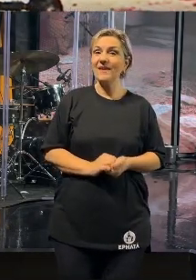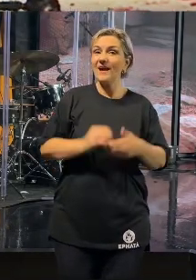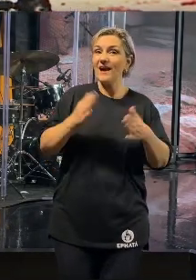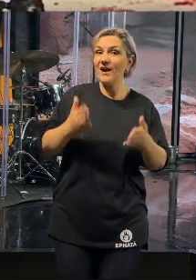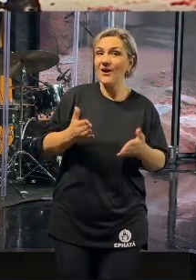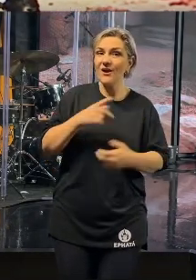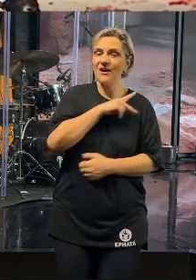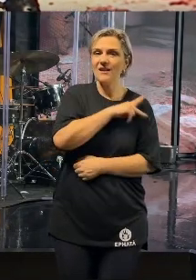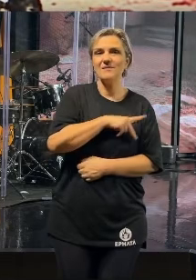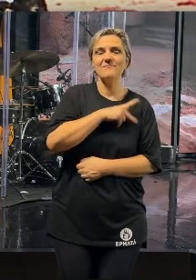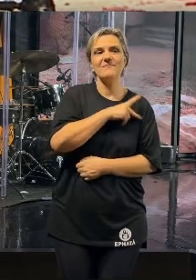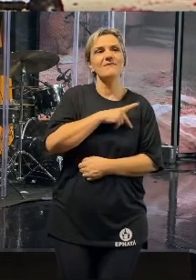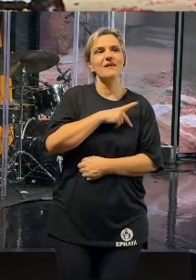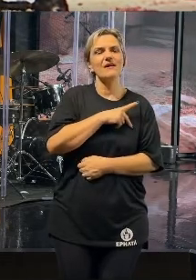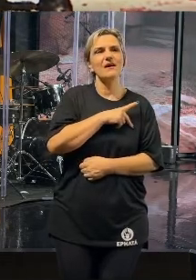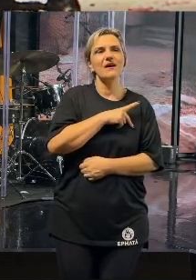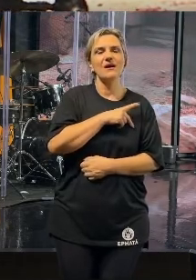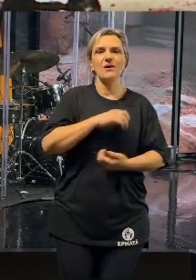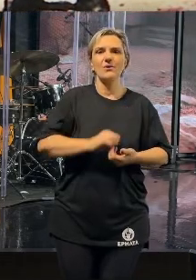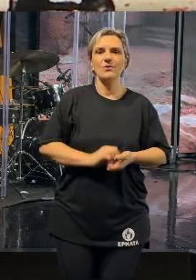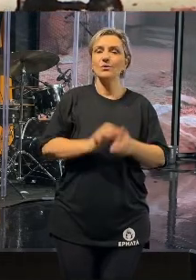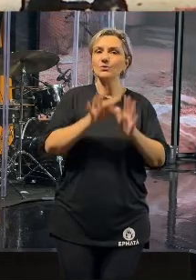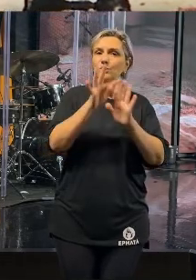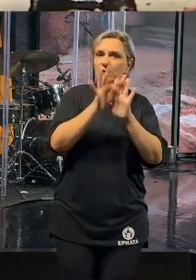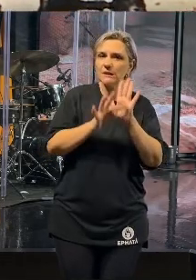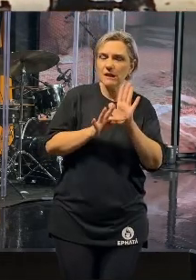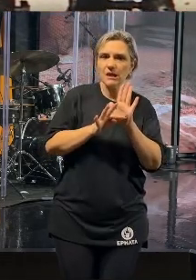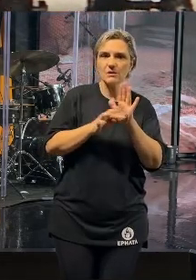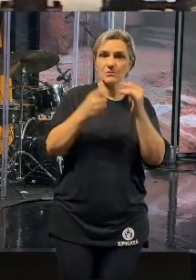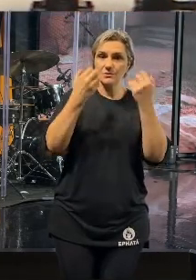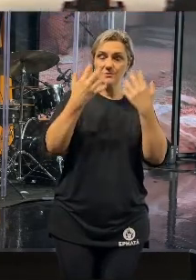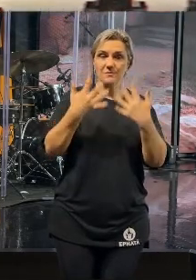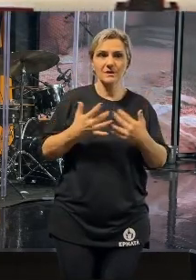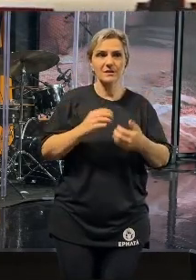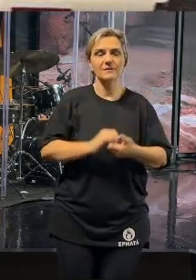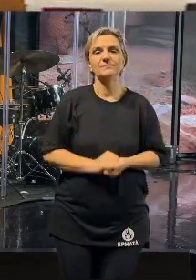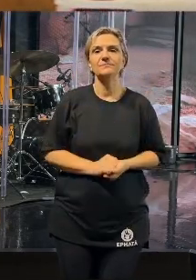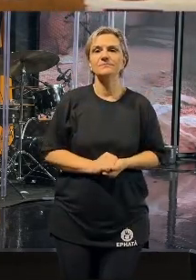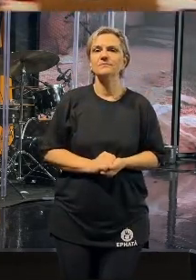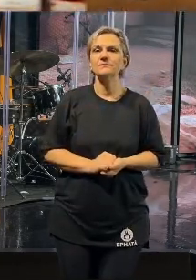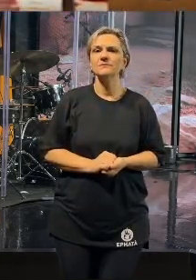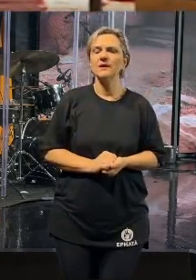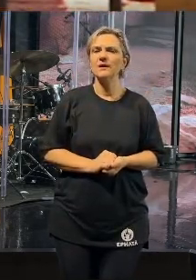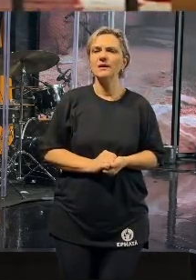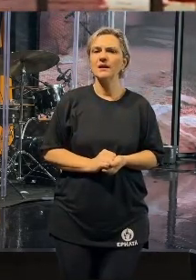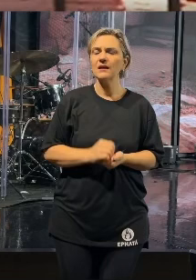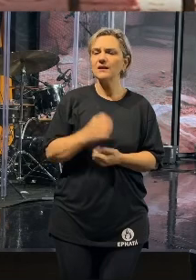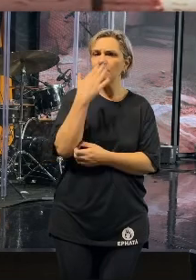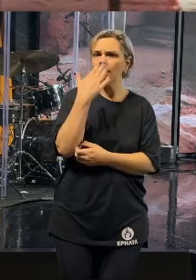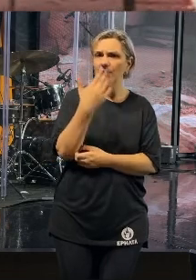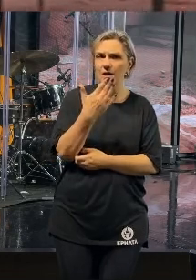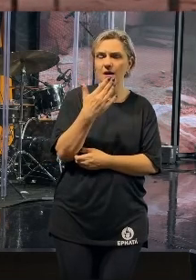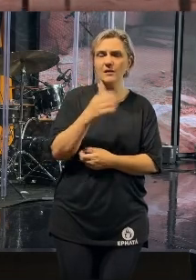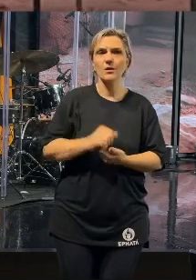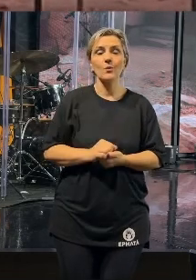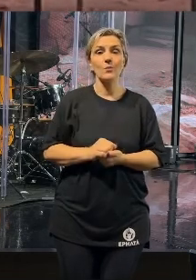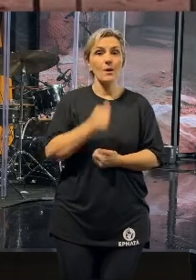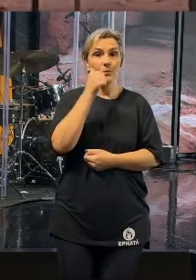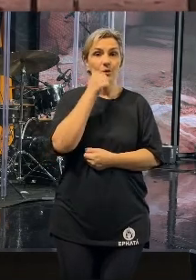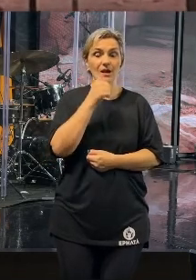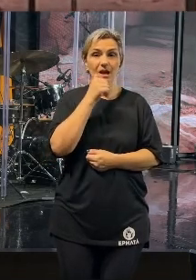Agora Paulo, de acordo com o texto em que nós acabamos de ler, ele se depara com uma mulher